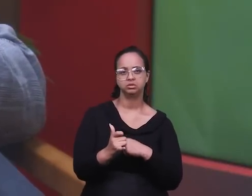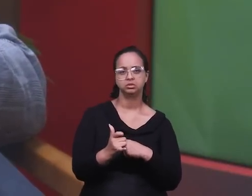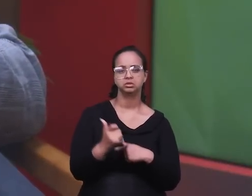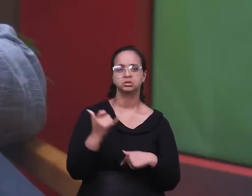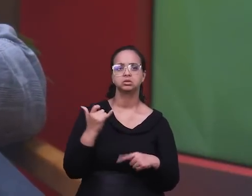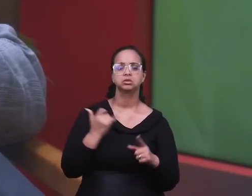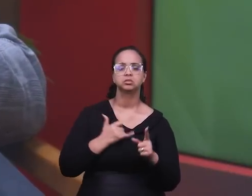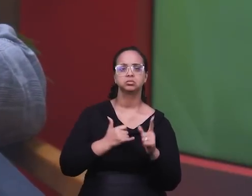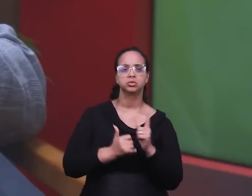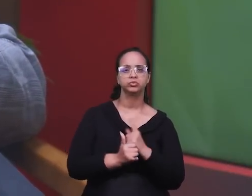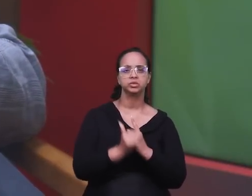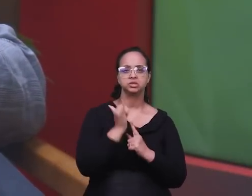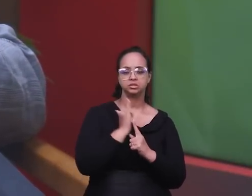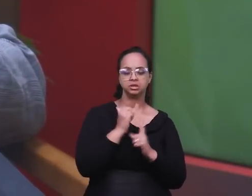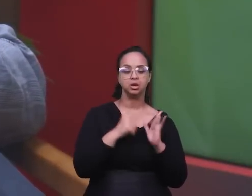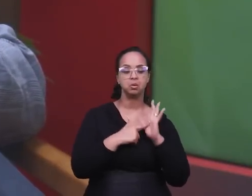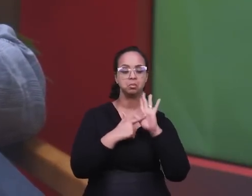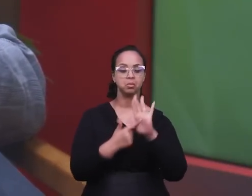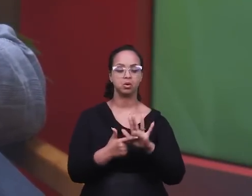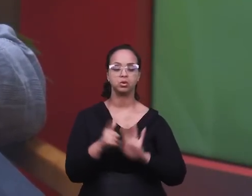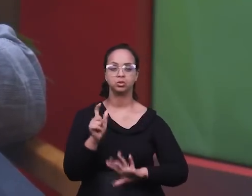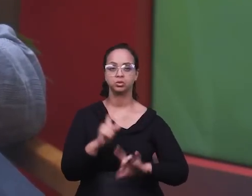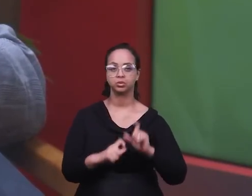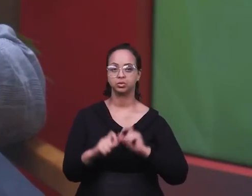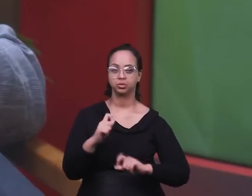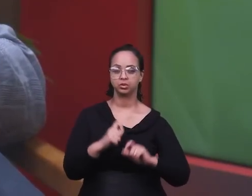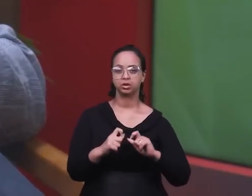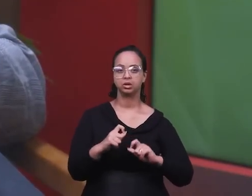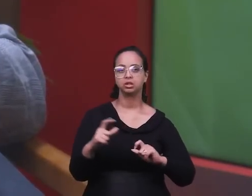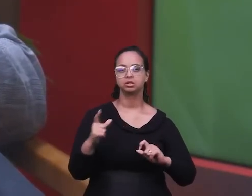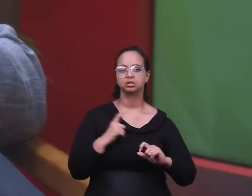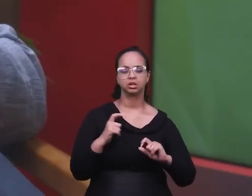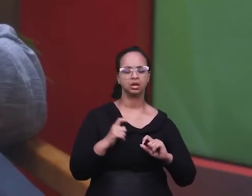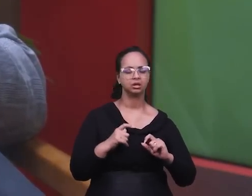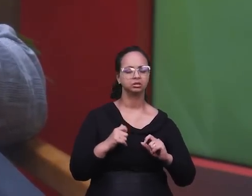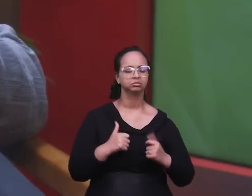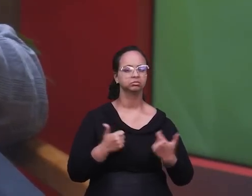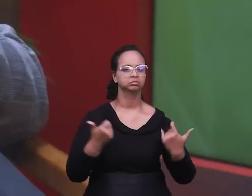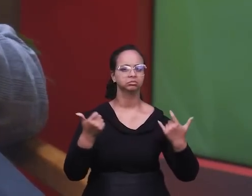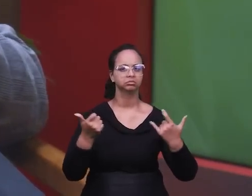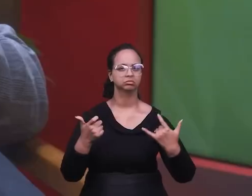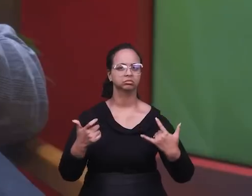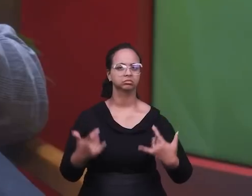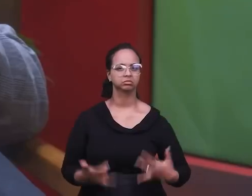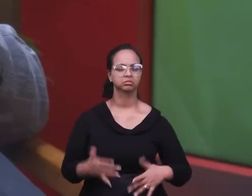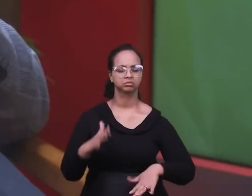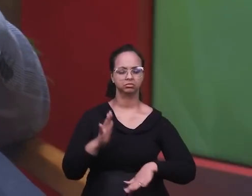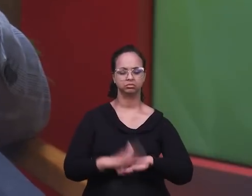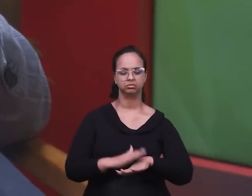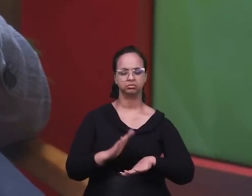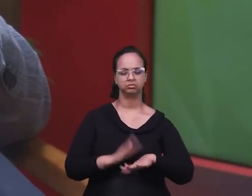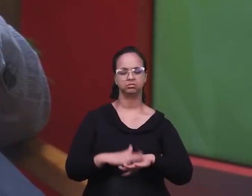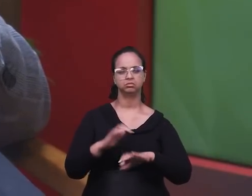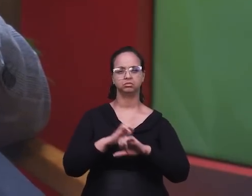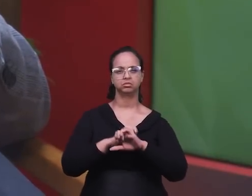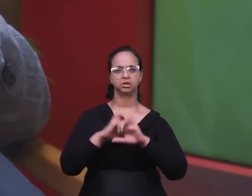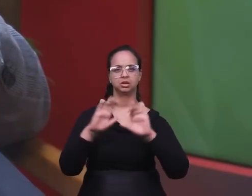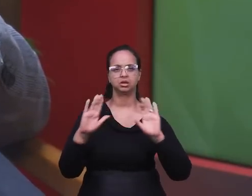queridos, contida em Cantares, mostra de forma